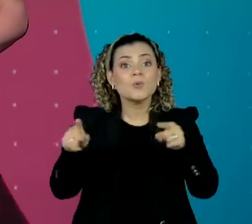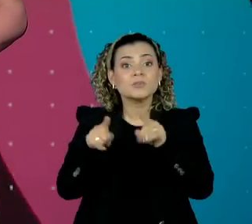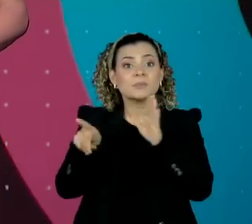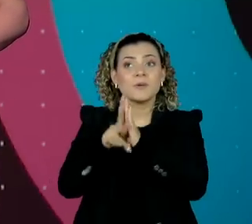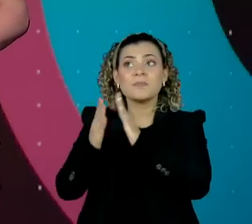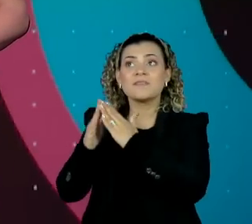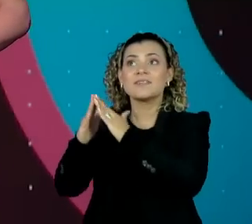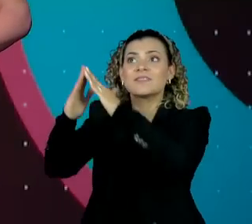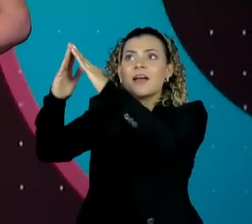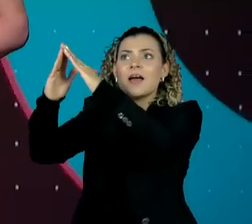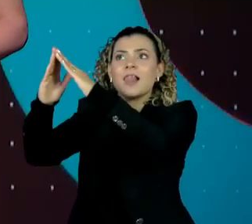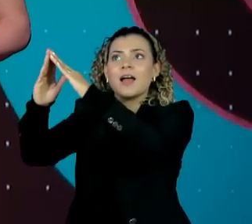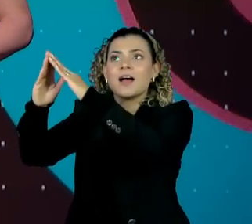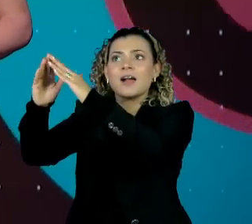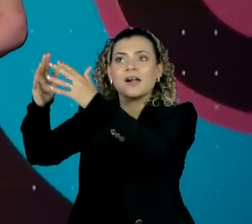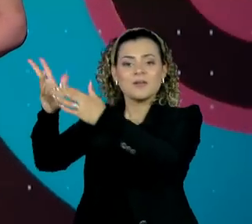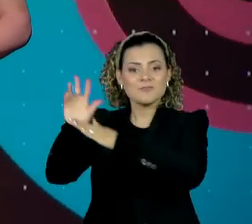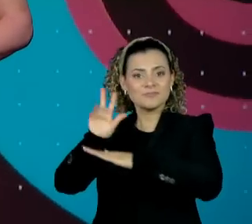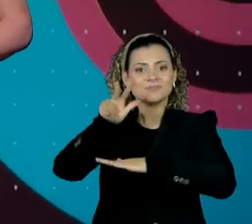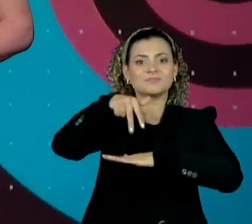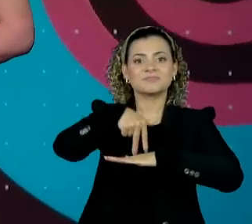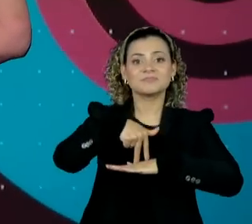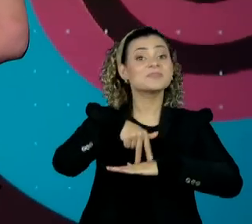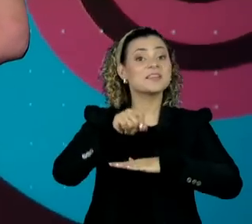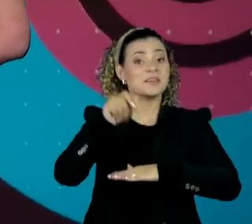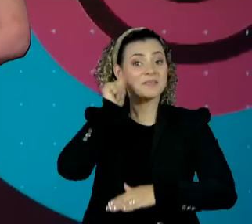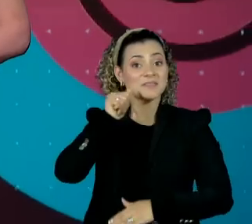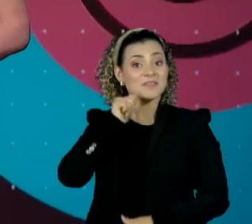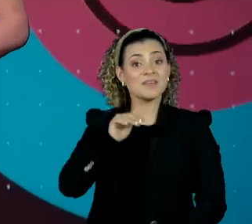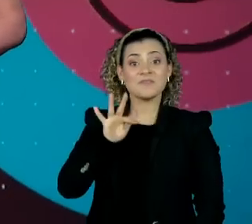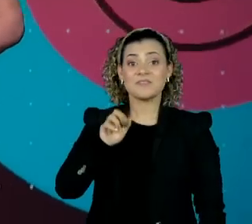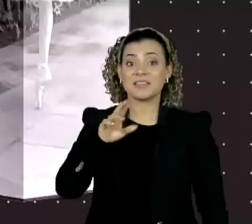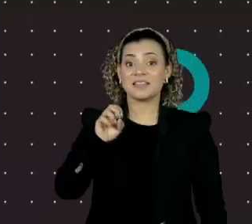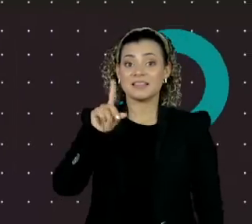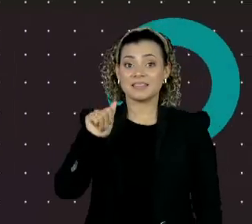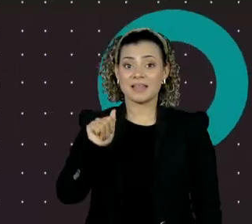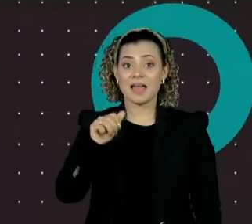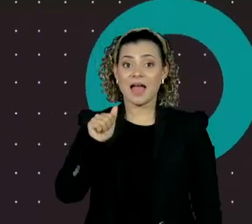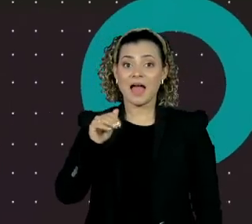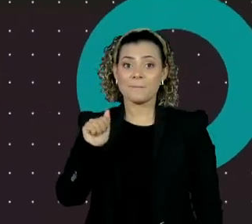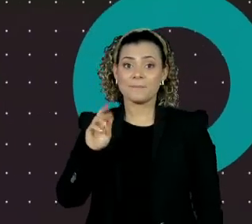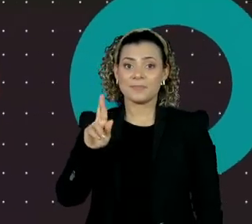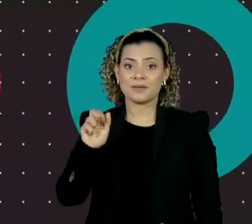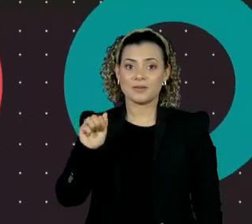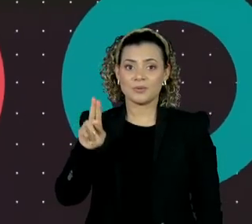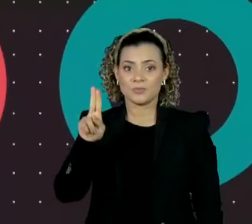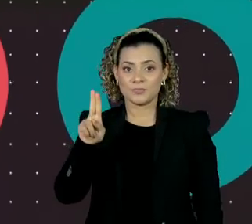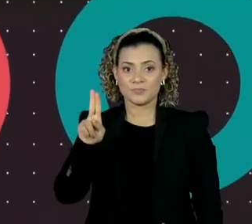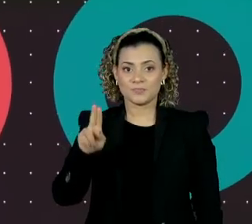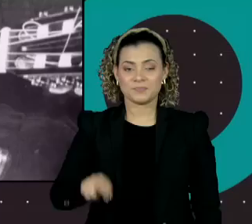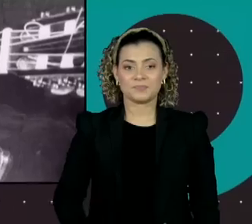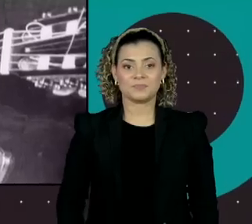No Persona de hoje, a garota swing sangue bom, Fernanda Abreu.